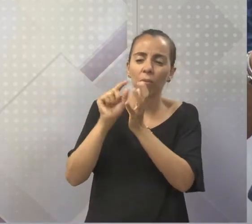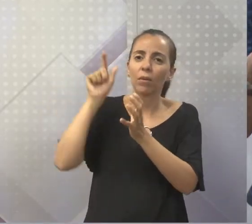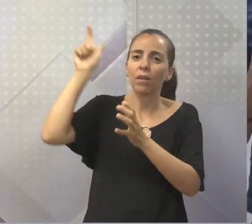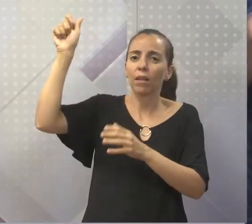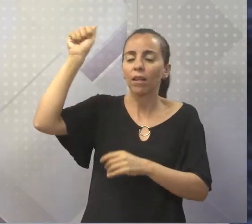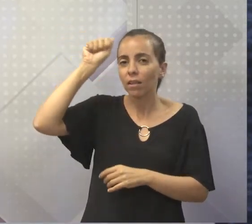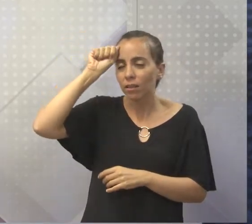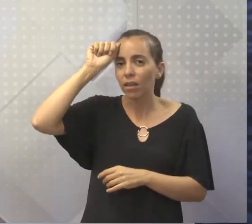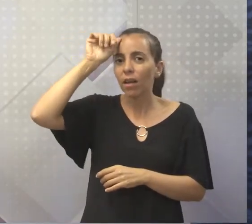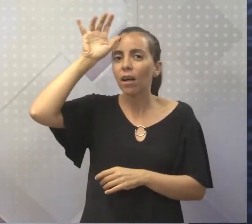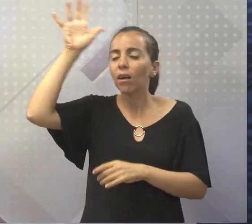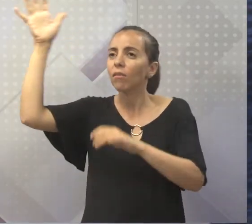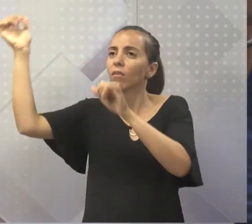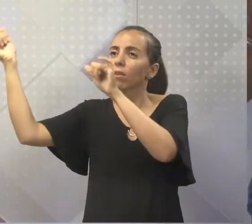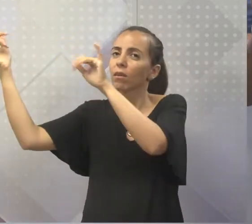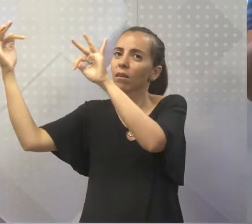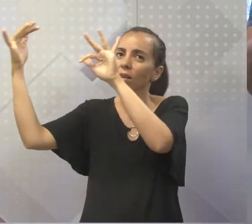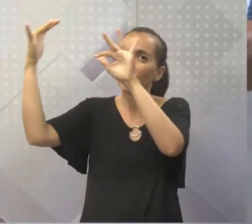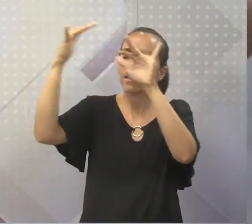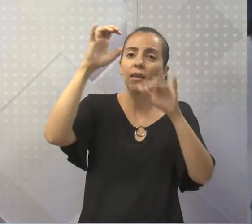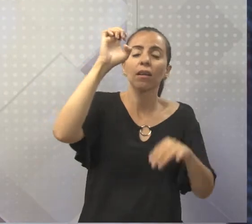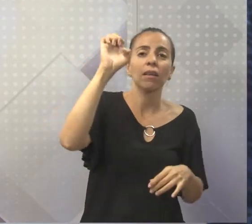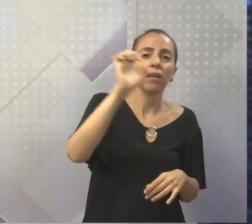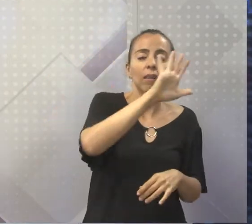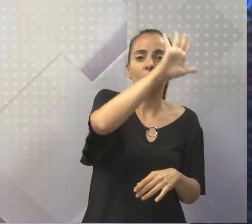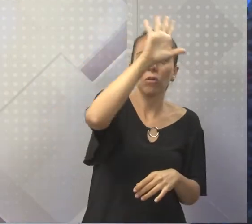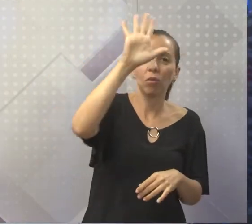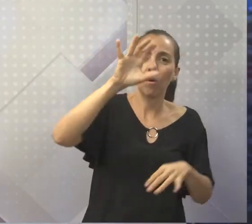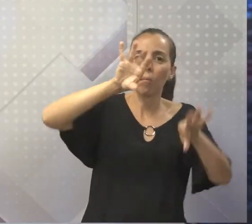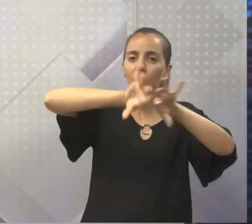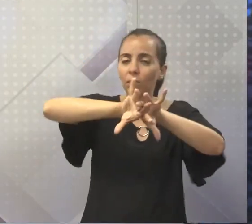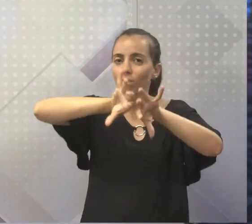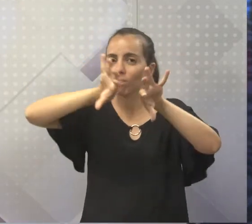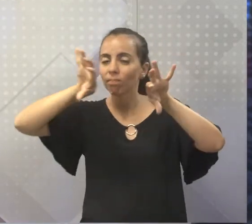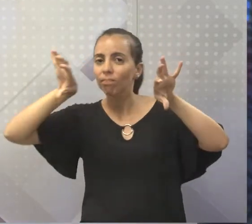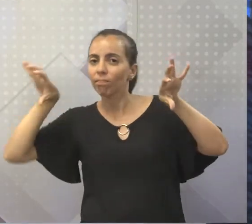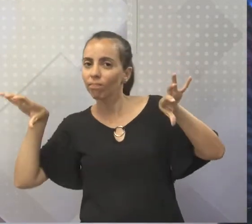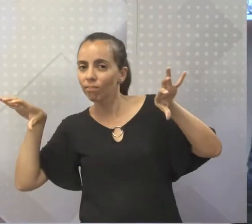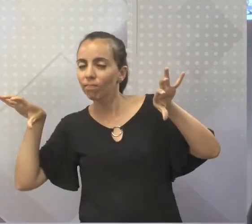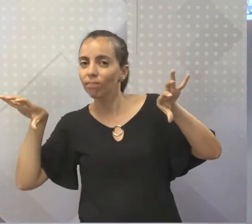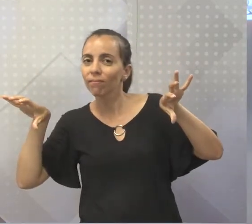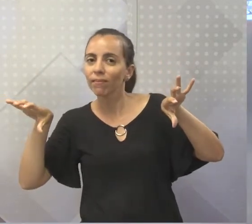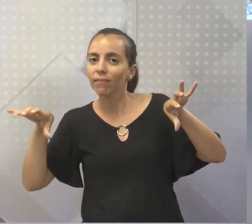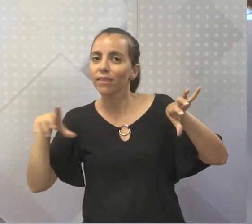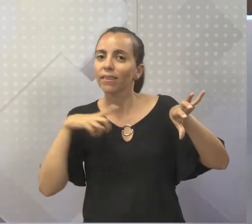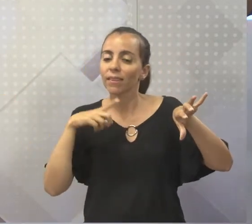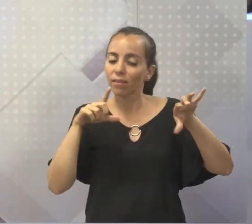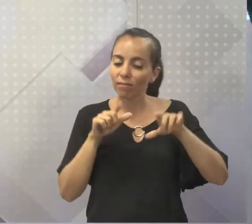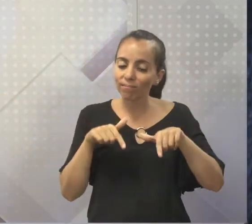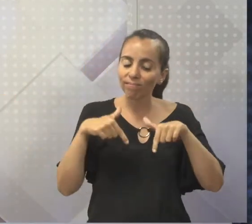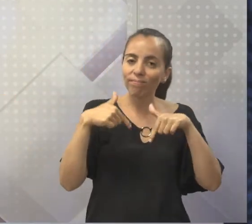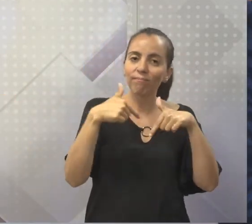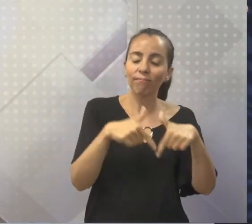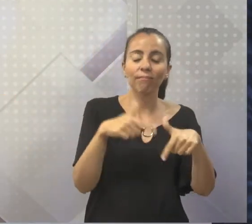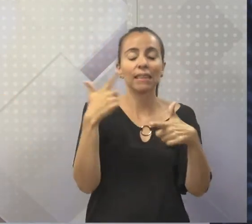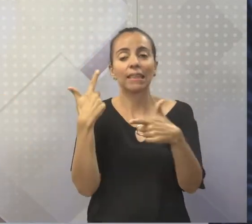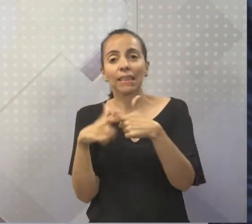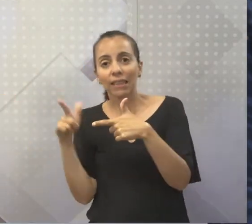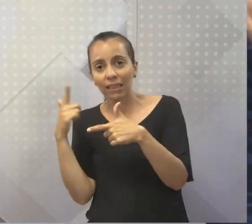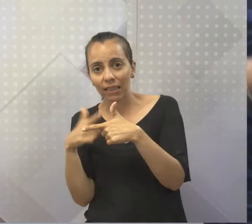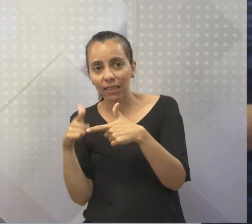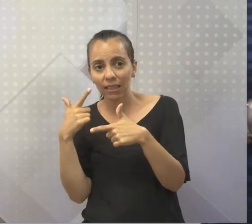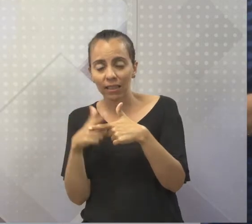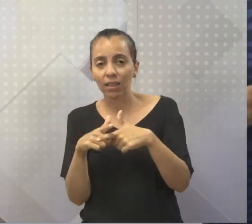o homem tem origem africana para a Europa se separaram e sofreram as nações tanto